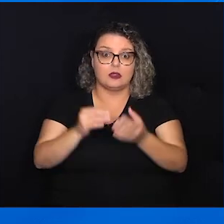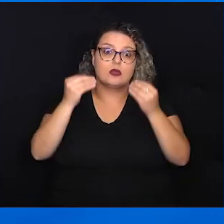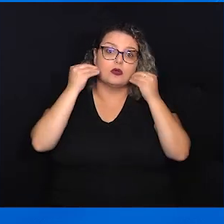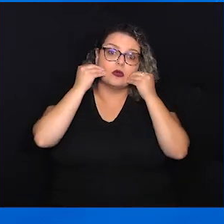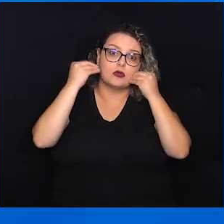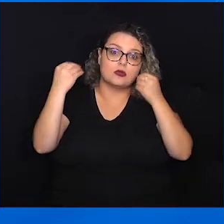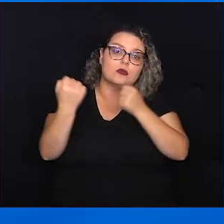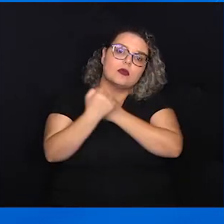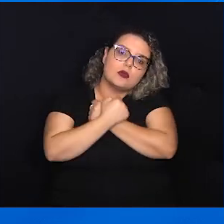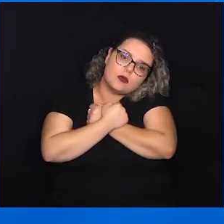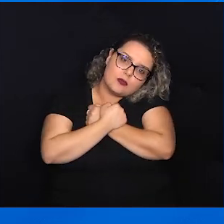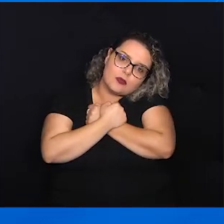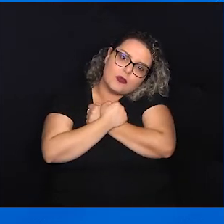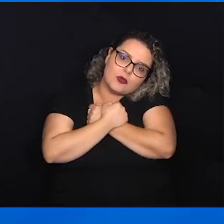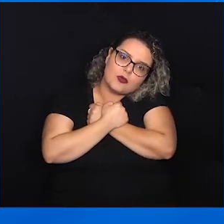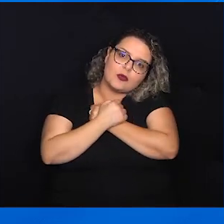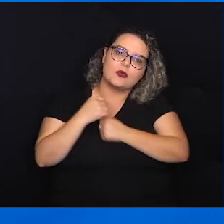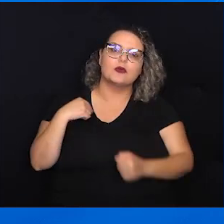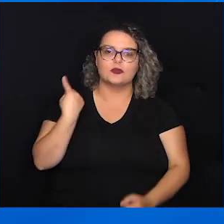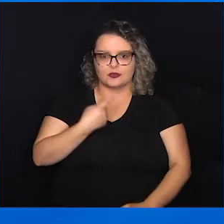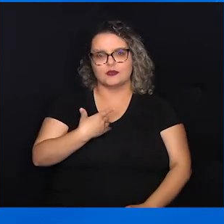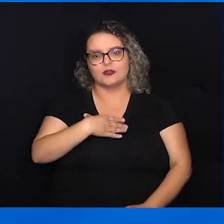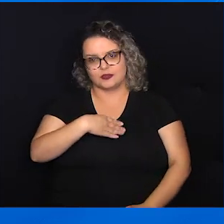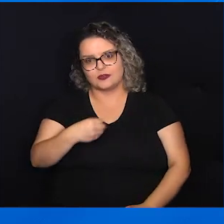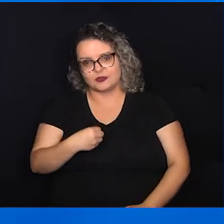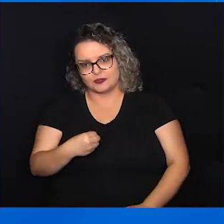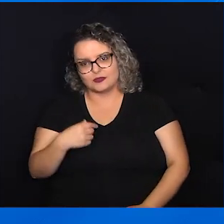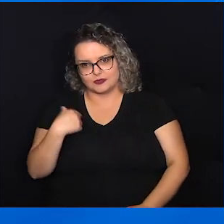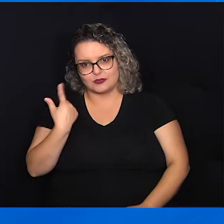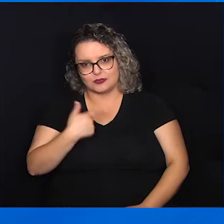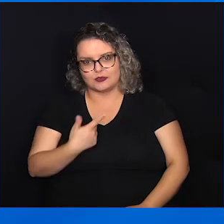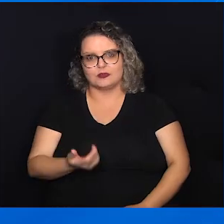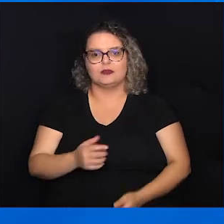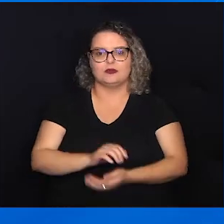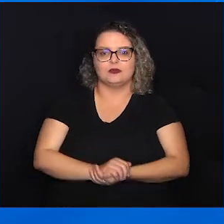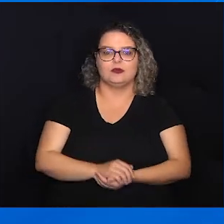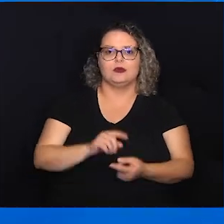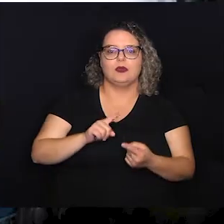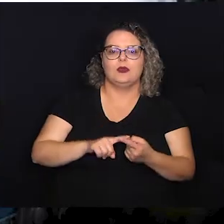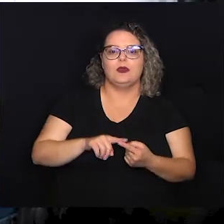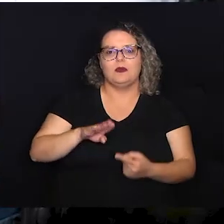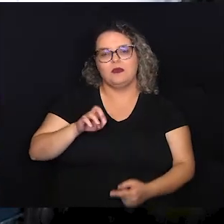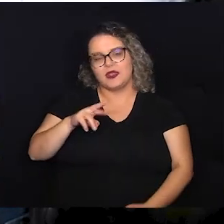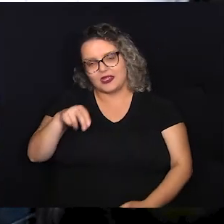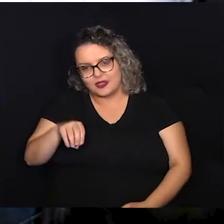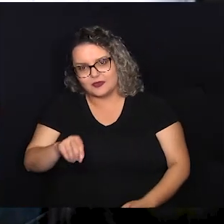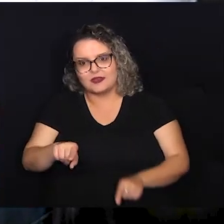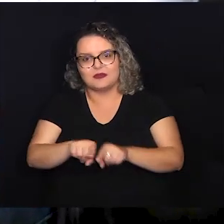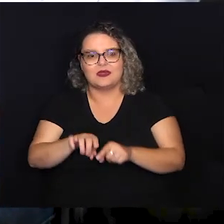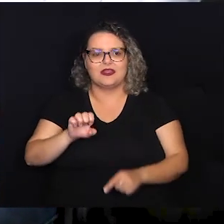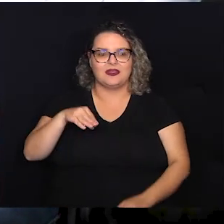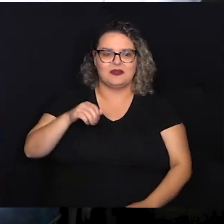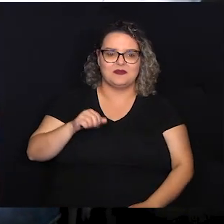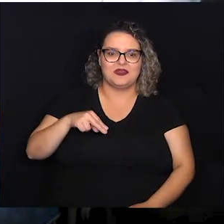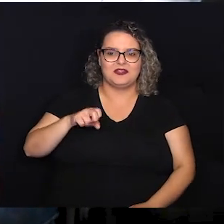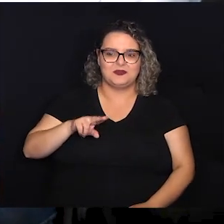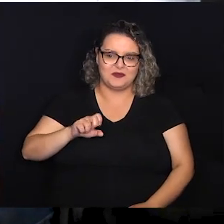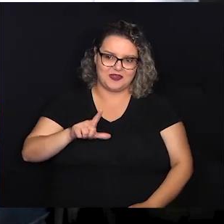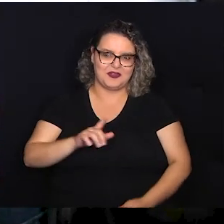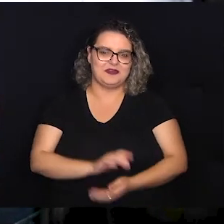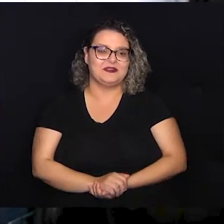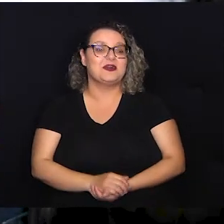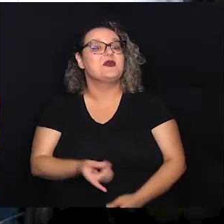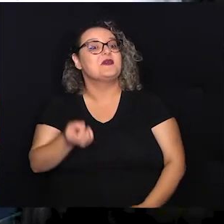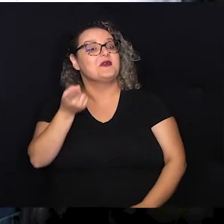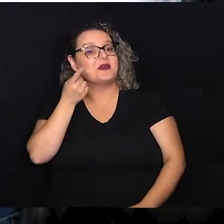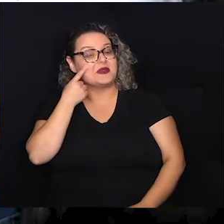beijo e um abraço em nome dos nossos filhos, Breno e Emanuel. Olha!